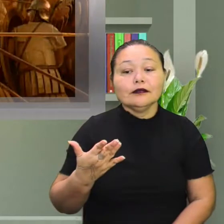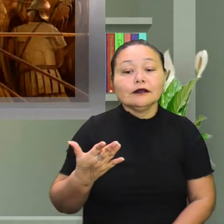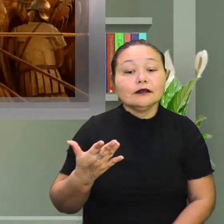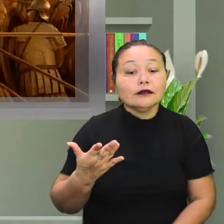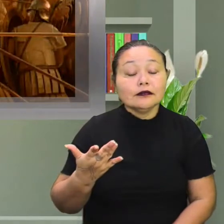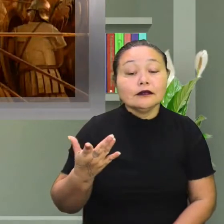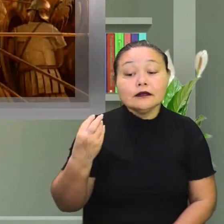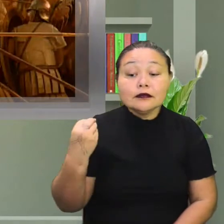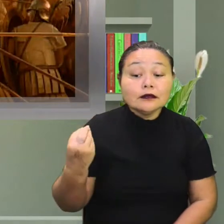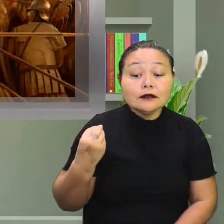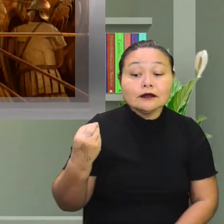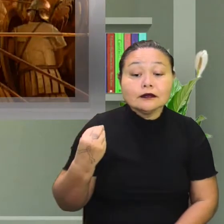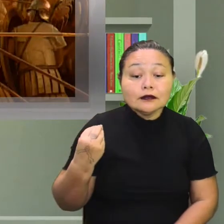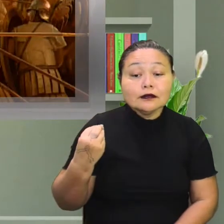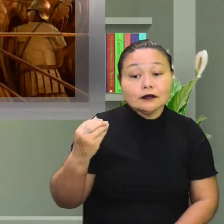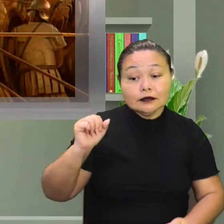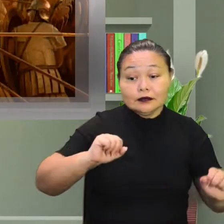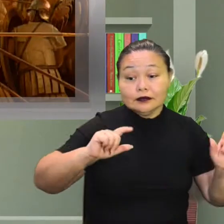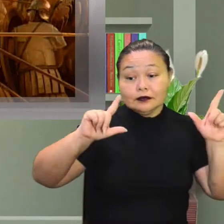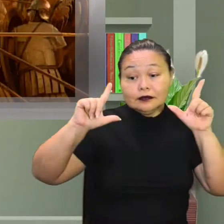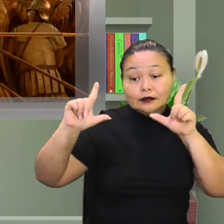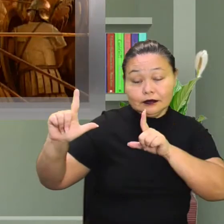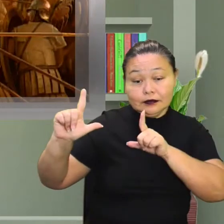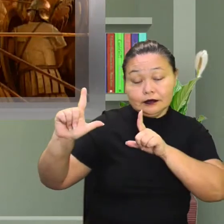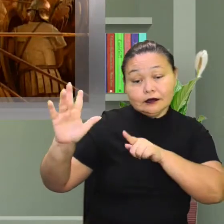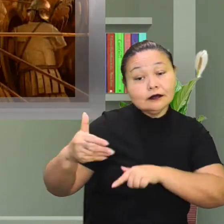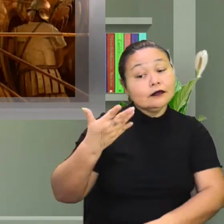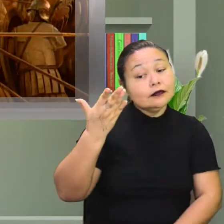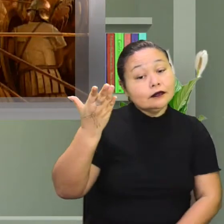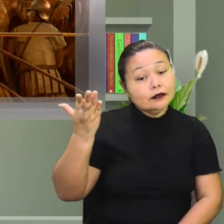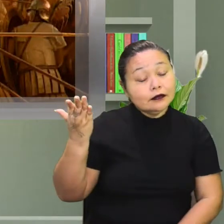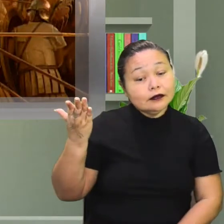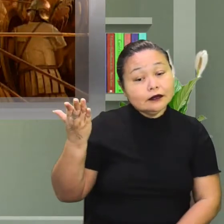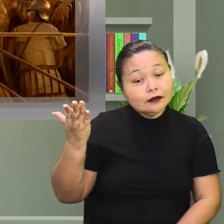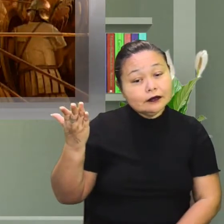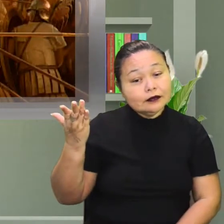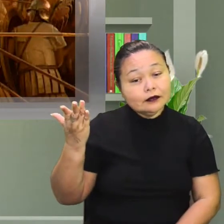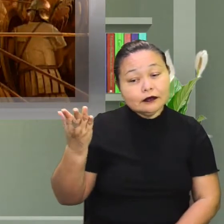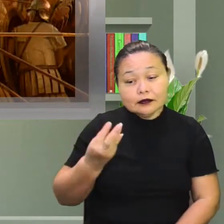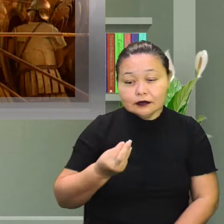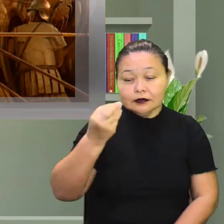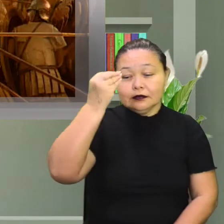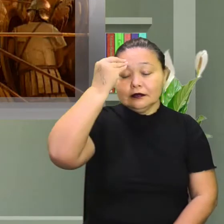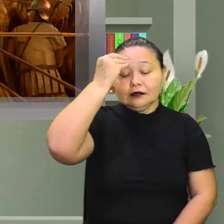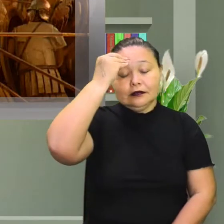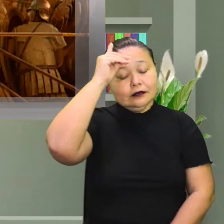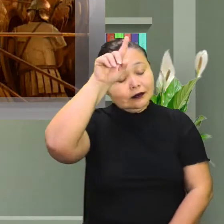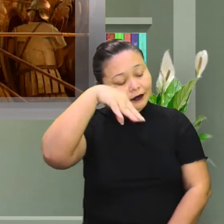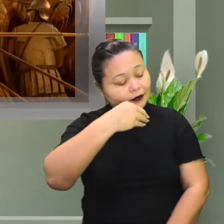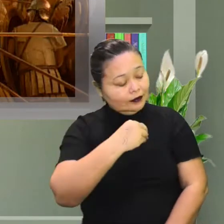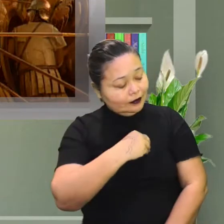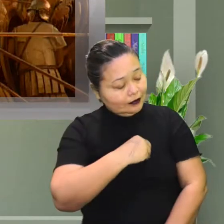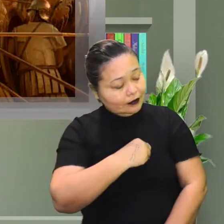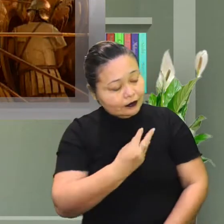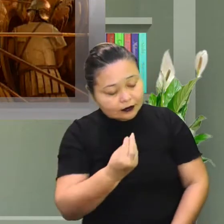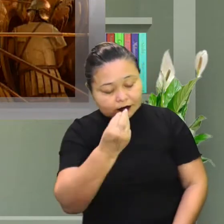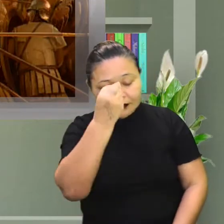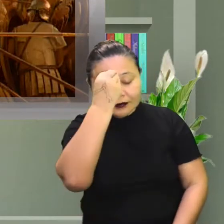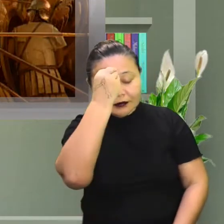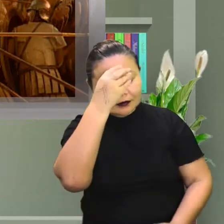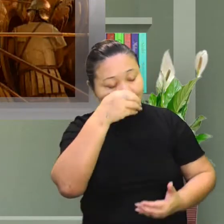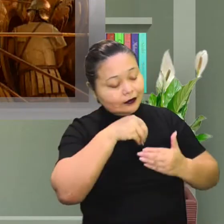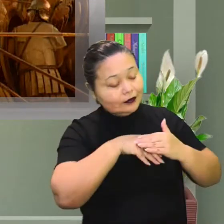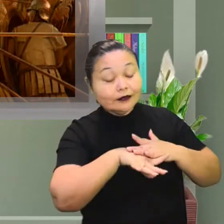Então, com essa tela, a gente quer deixar para você, na mente e no coração, certo?